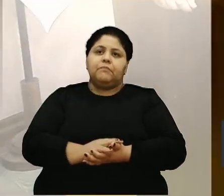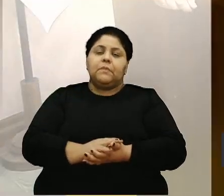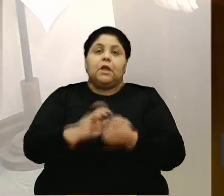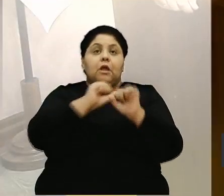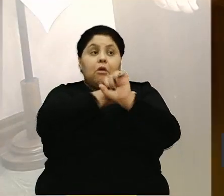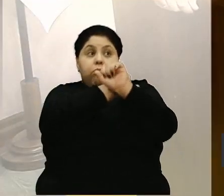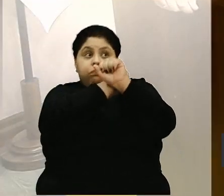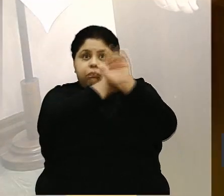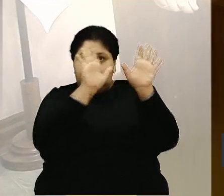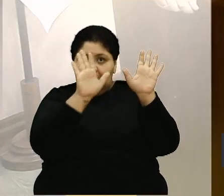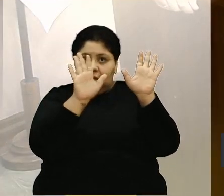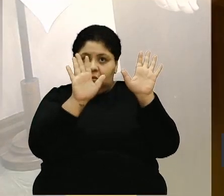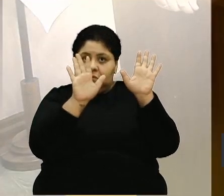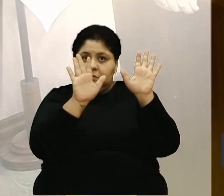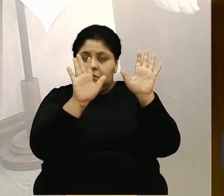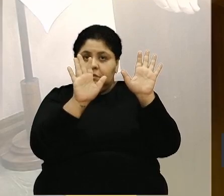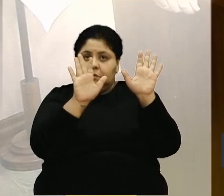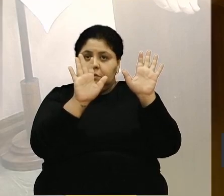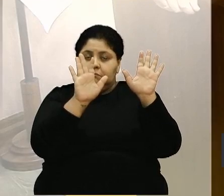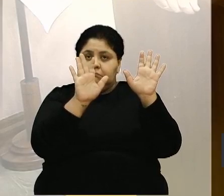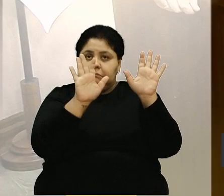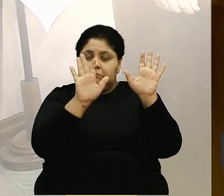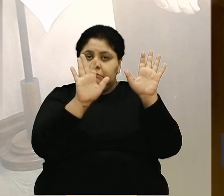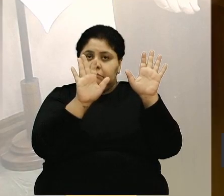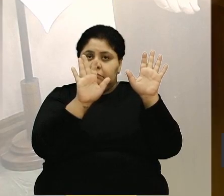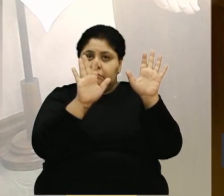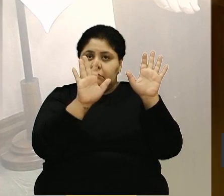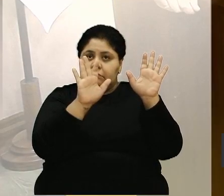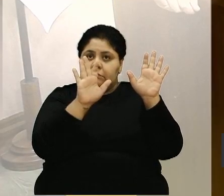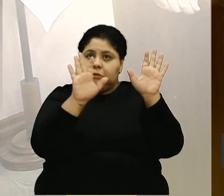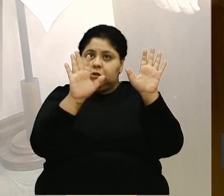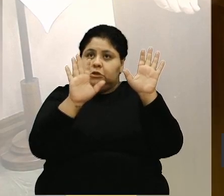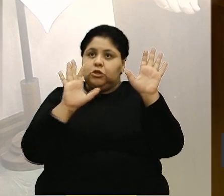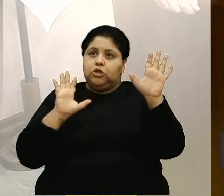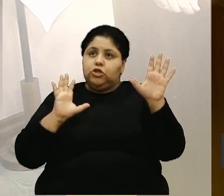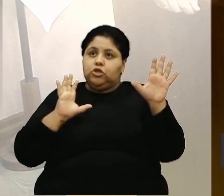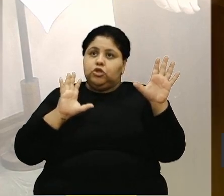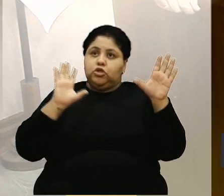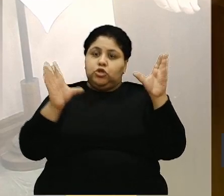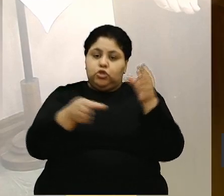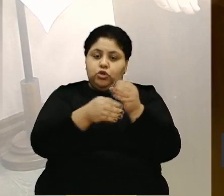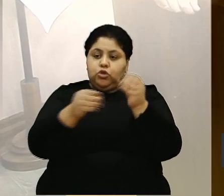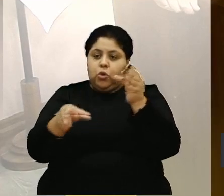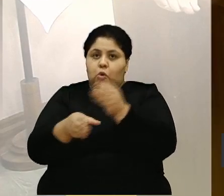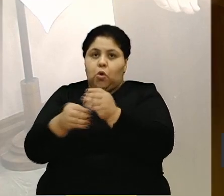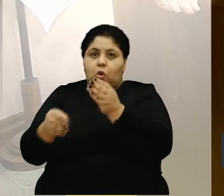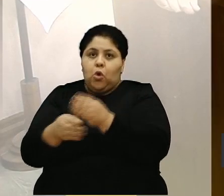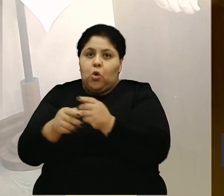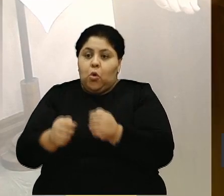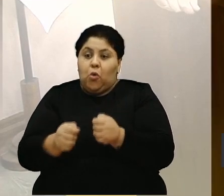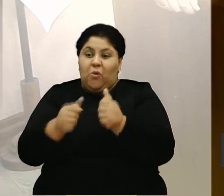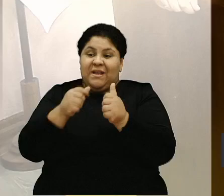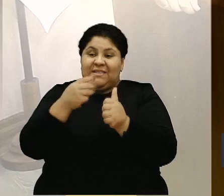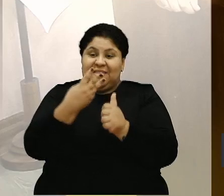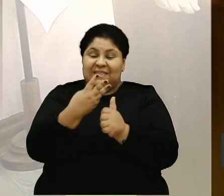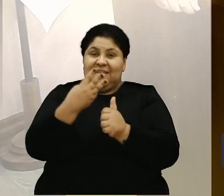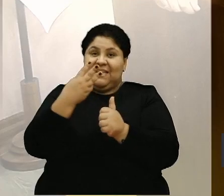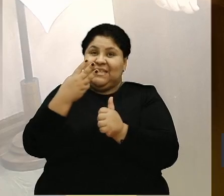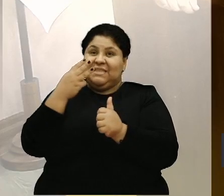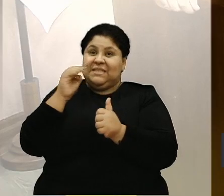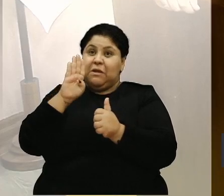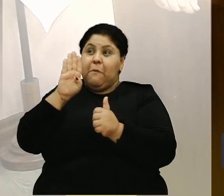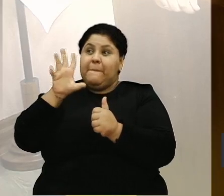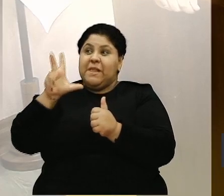para essas, tranquilamente, somando todos, quase 3 milhões de pessoas que foram atingidas, que hoje não